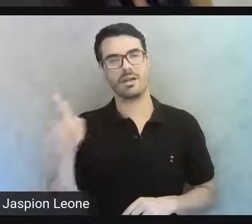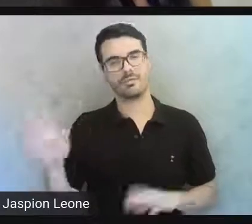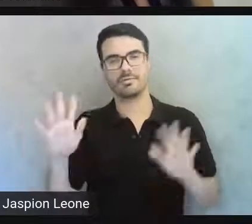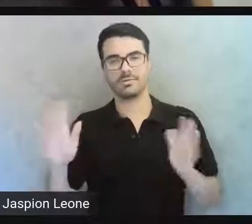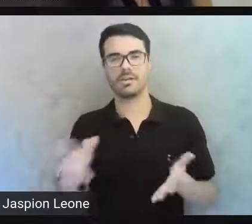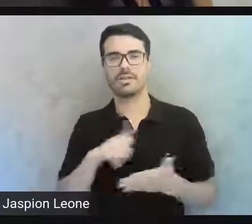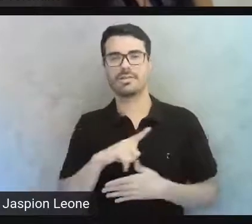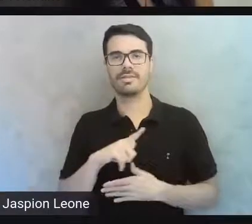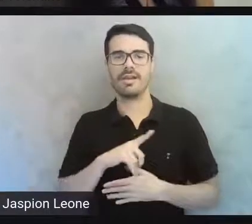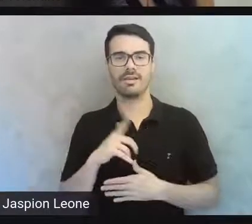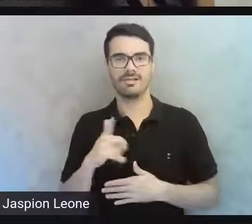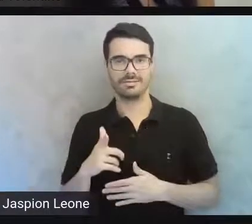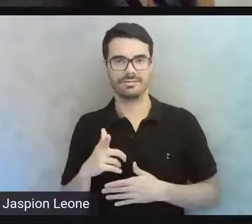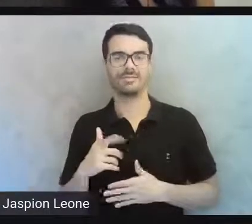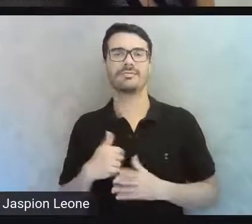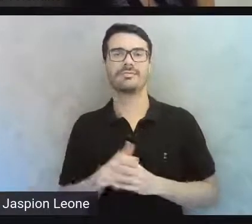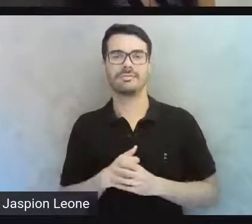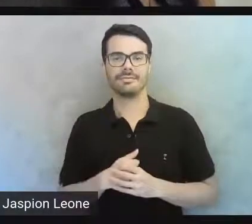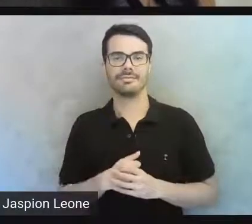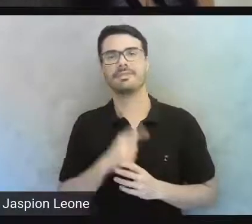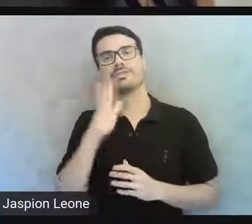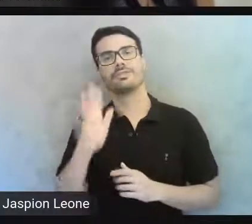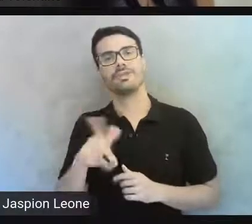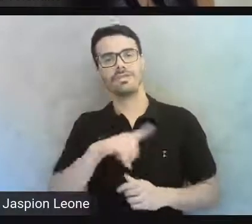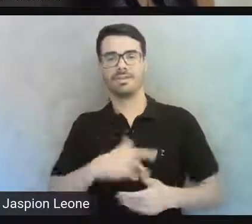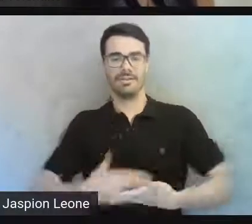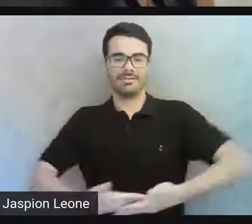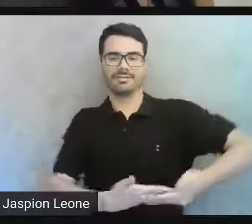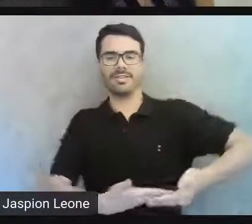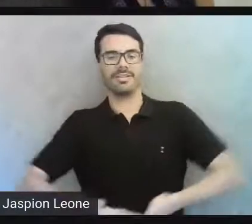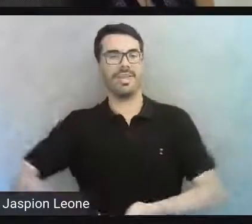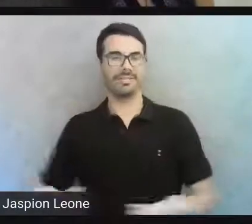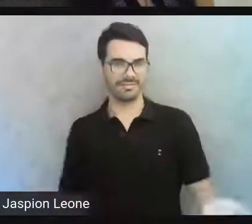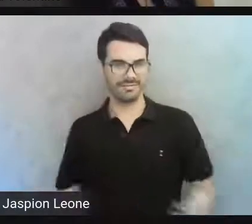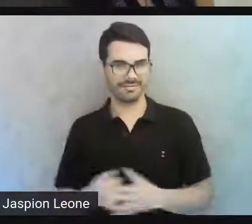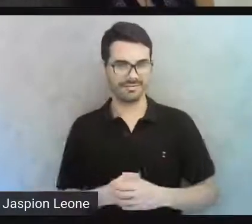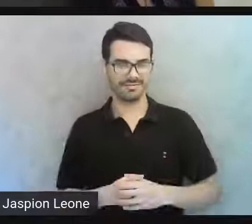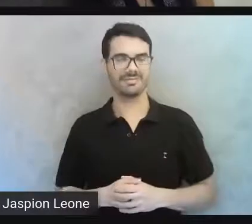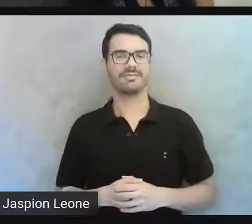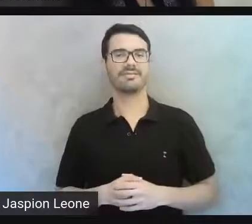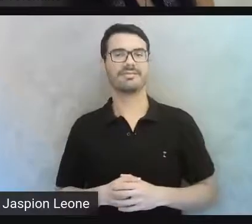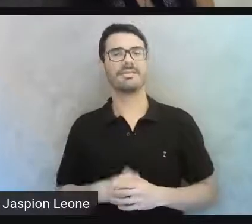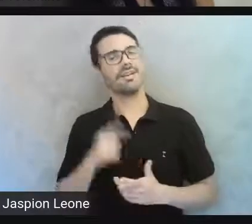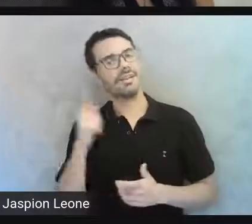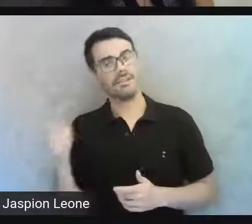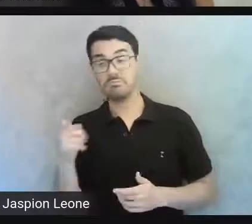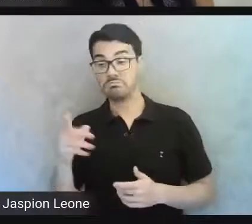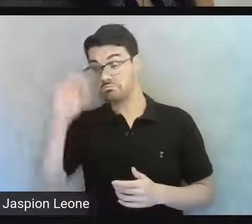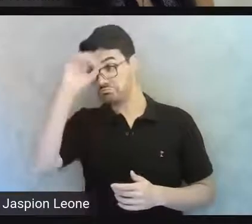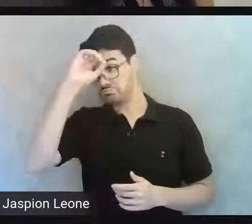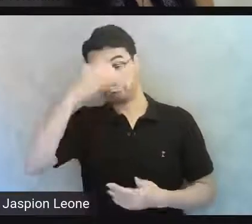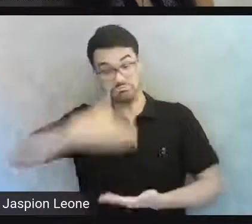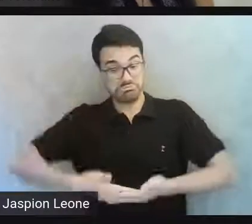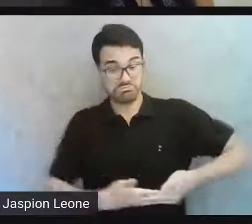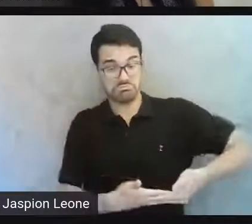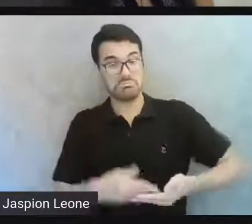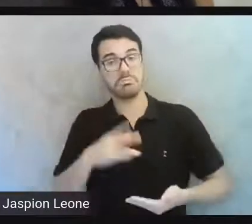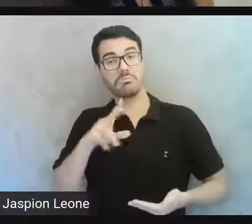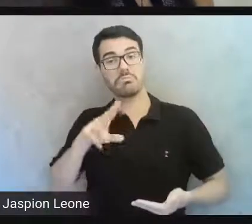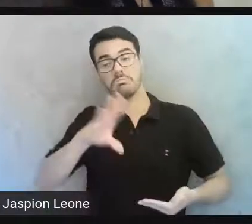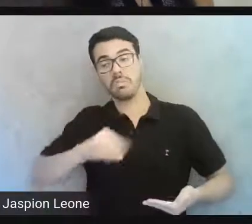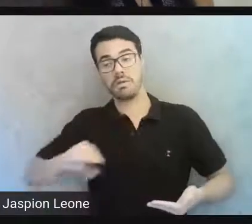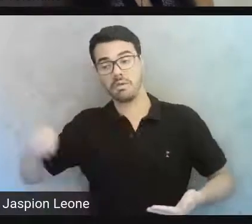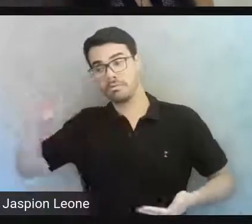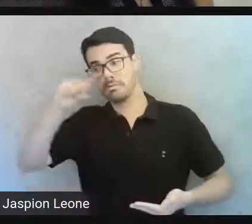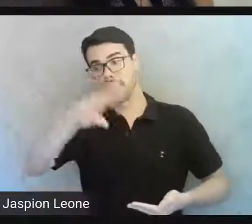fofo do Gustavo. Então, o Gustavo já está ali, ele já está sentindo as coisas, ele pode não estar entendendo nada, né? Mas os pais estão falando, estão conversando, e à